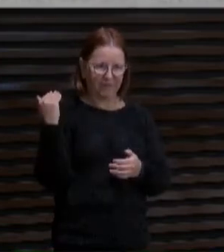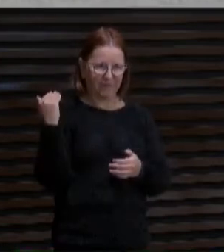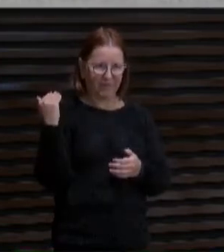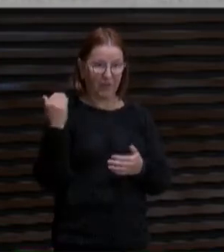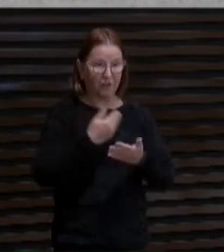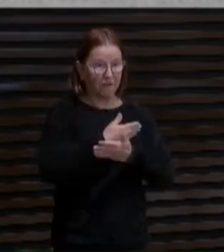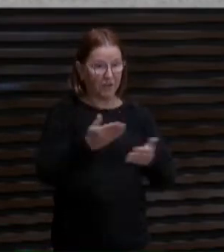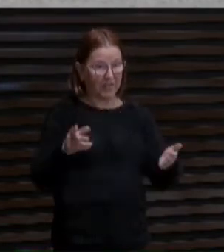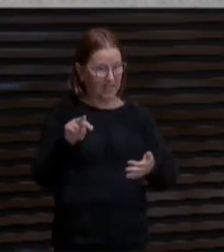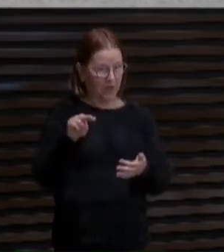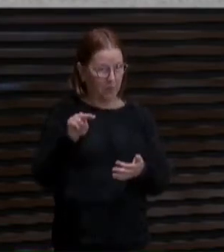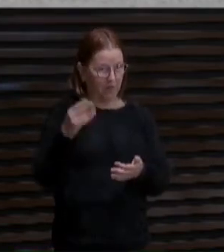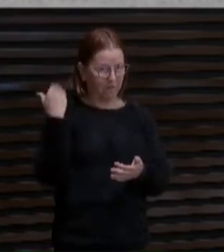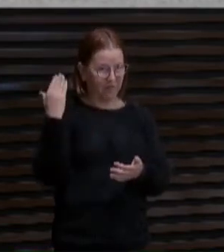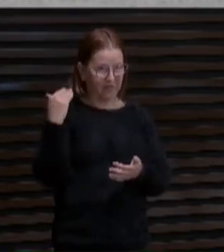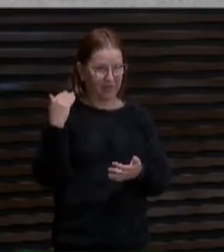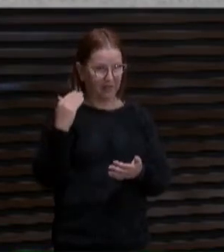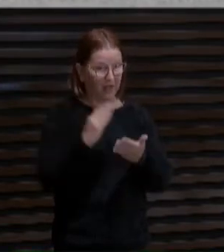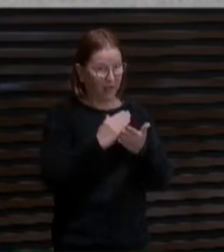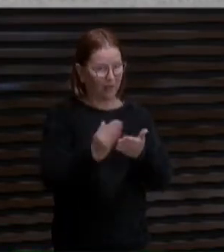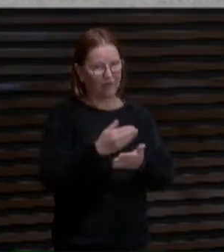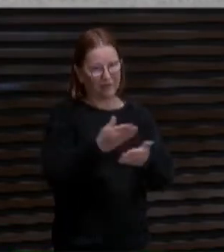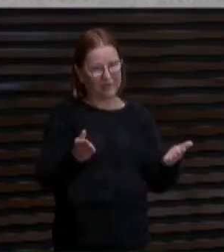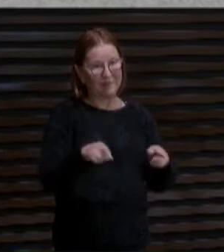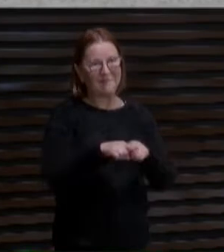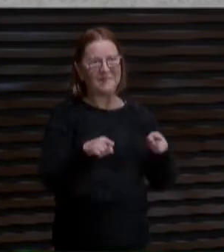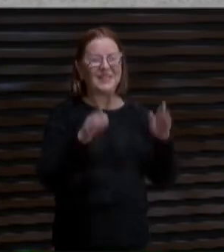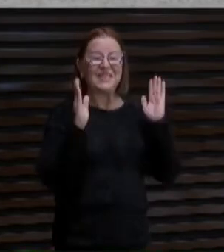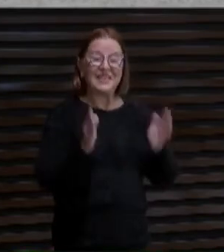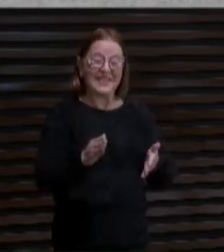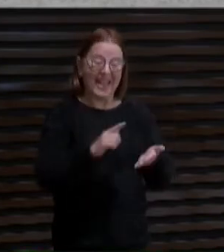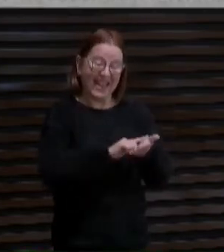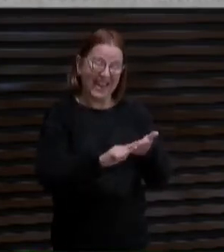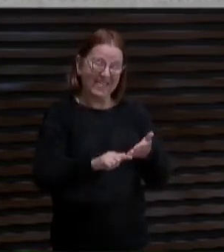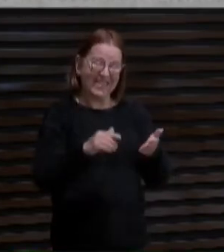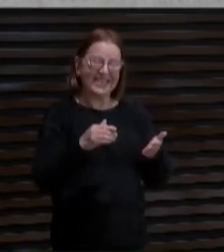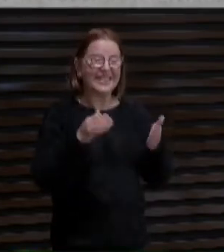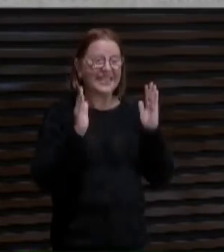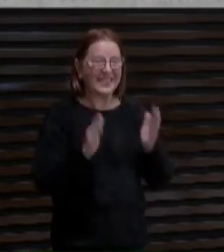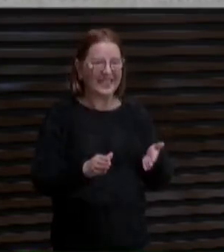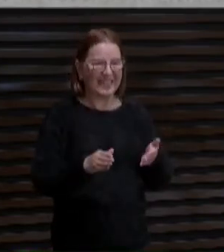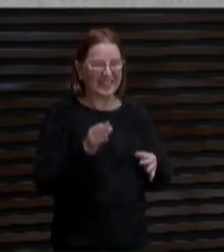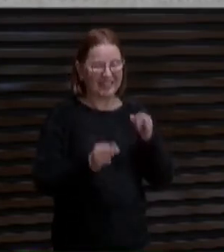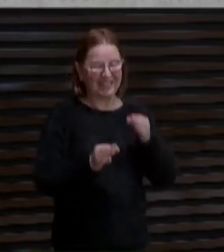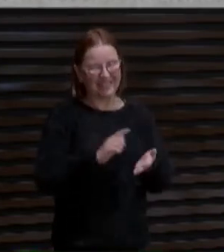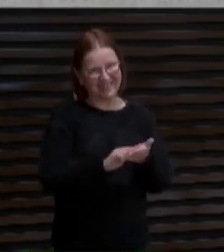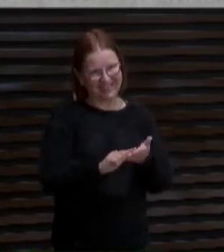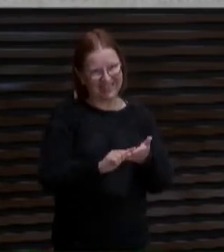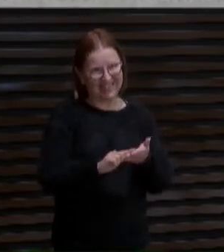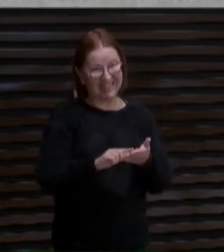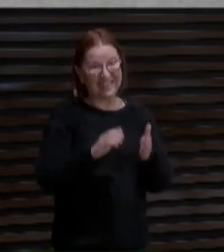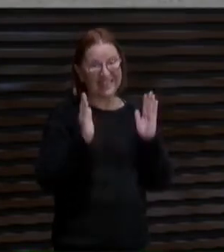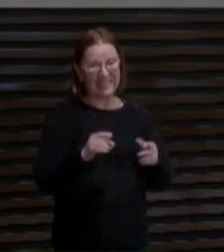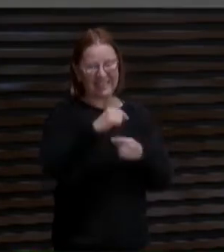Tais fortes alguns de vós mas fortes lavados mas fosse justificados mas fosse santificados em o nome